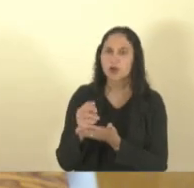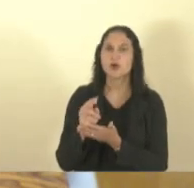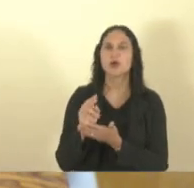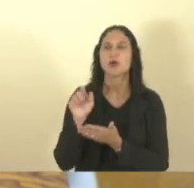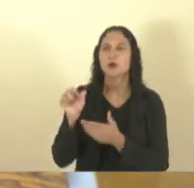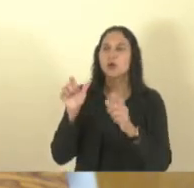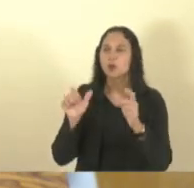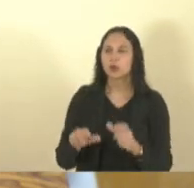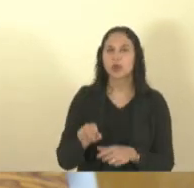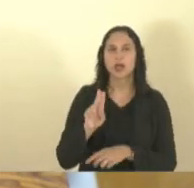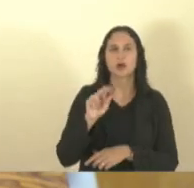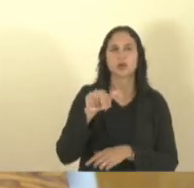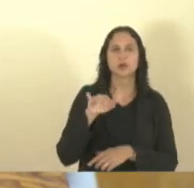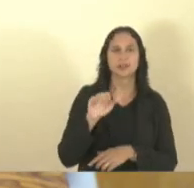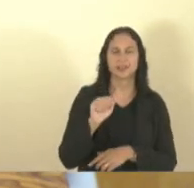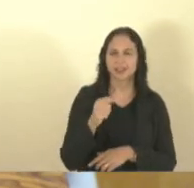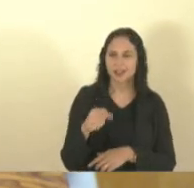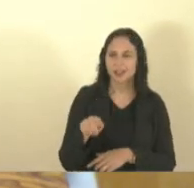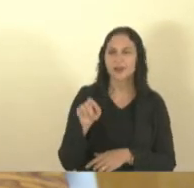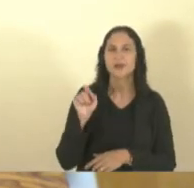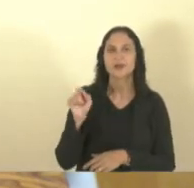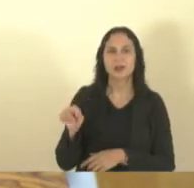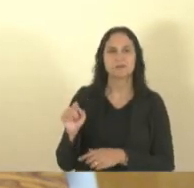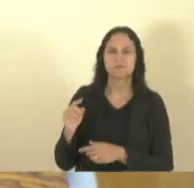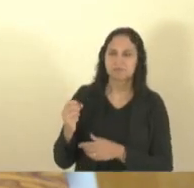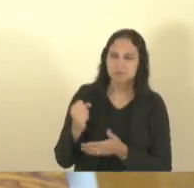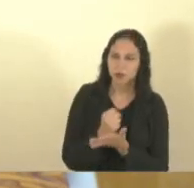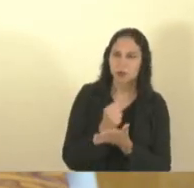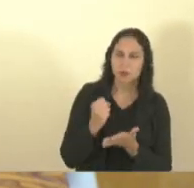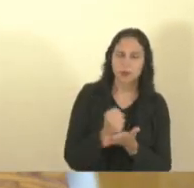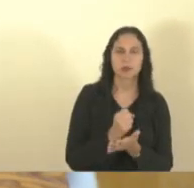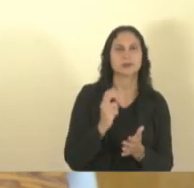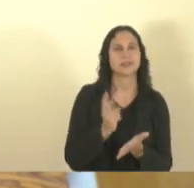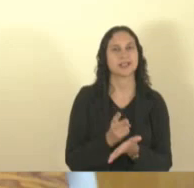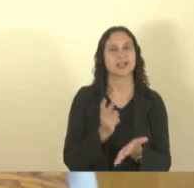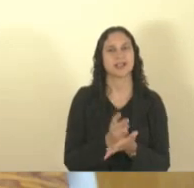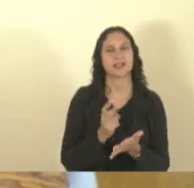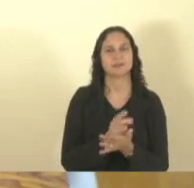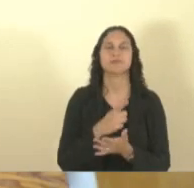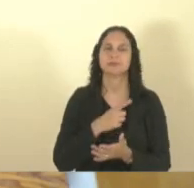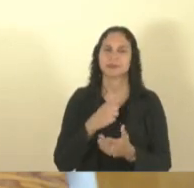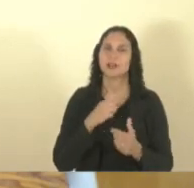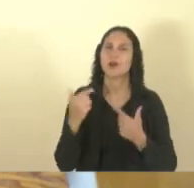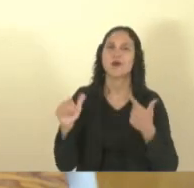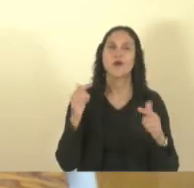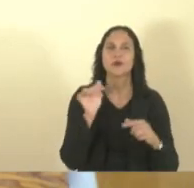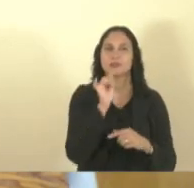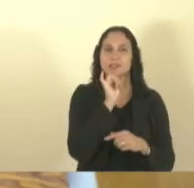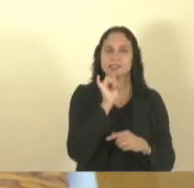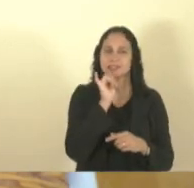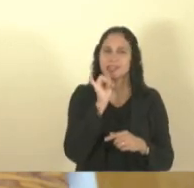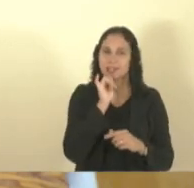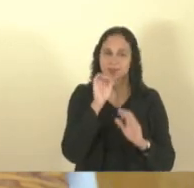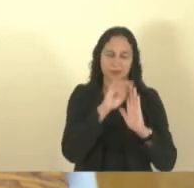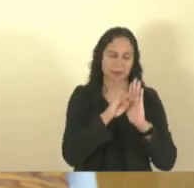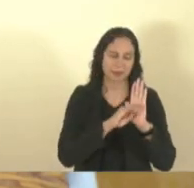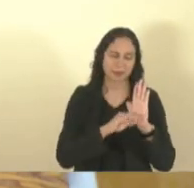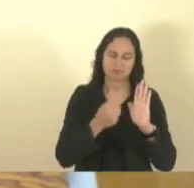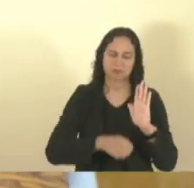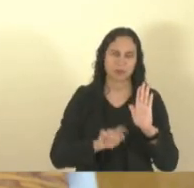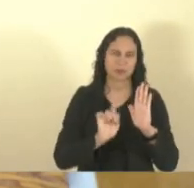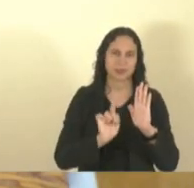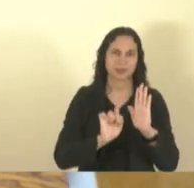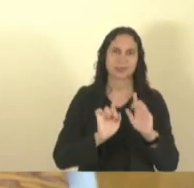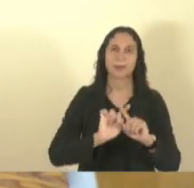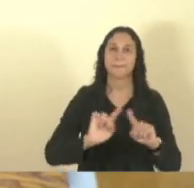mais perto ainda, né, na superintendência. Então a gente tem vários exemplos, eu acho que a gente não precisa de listar aqui, mas eu acho que é importante